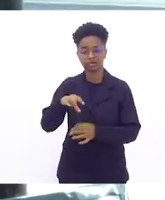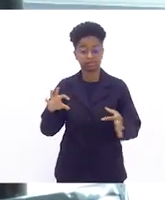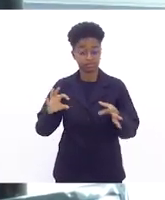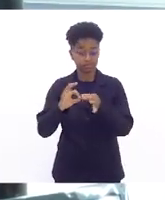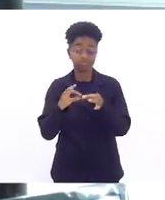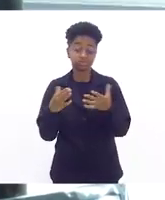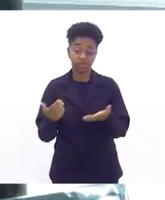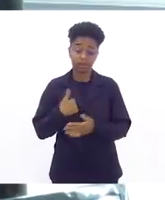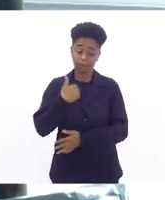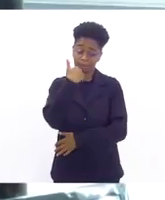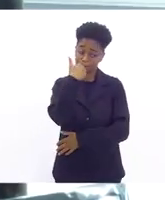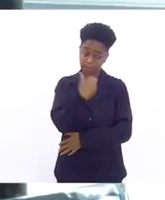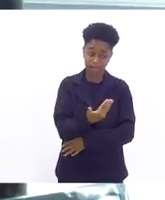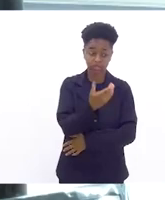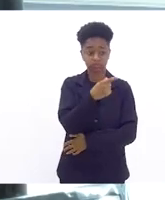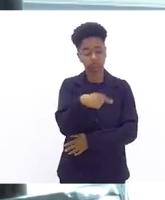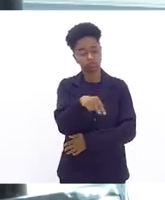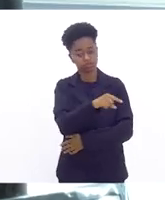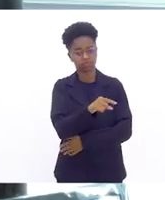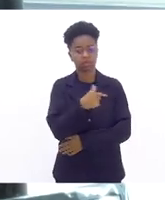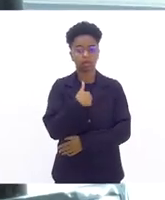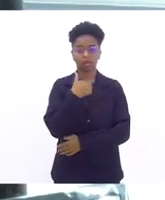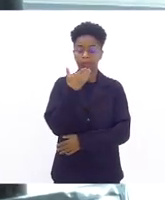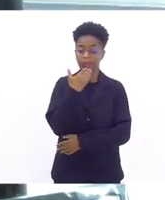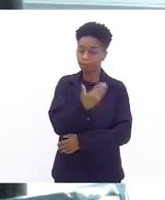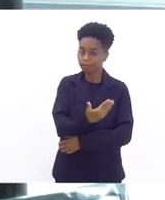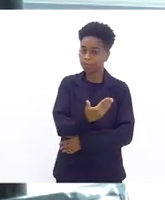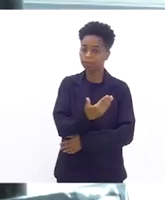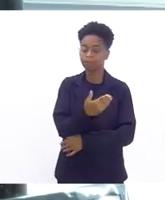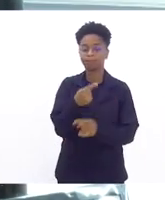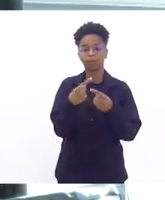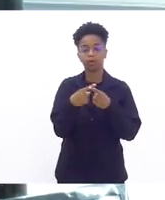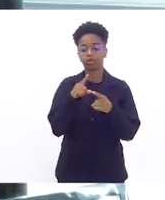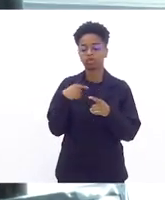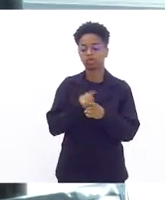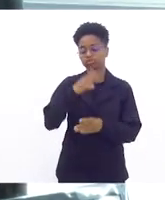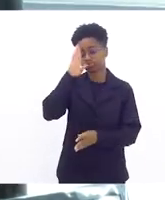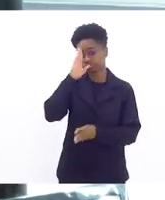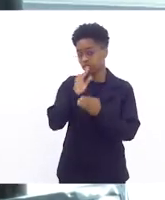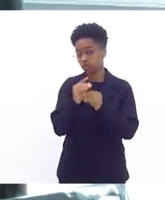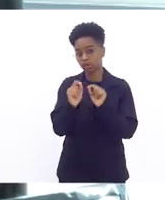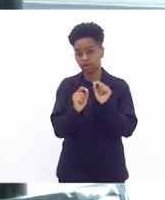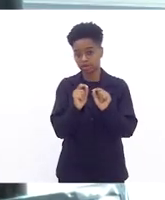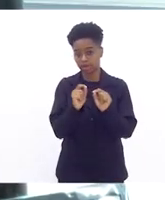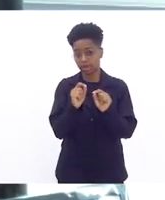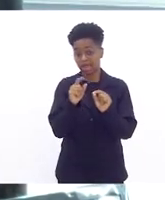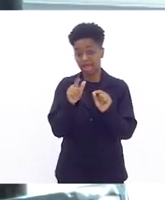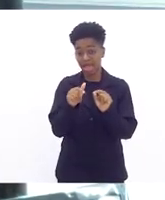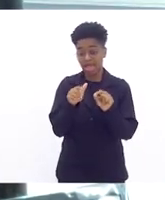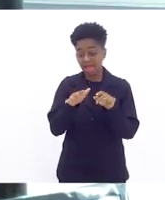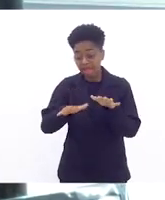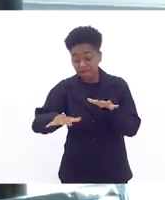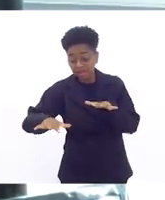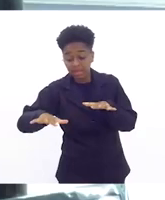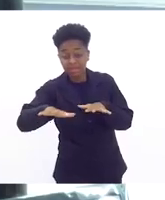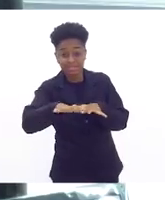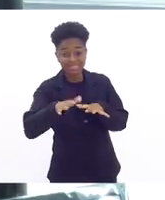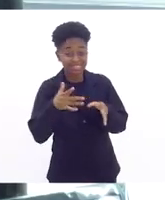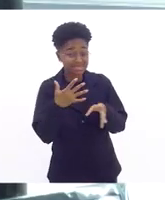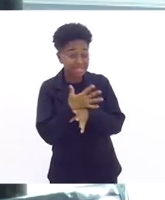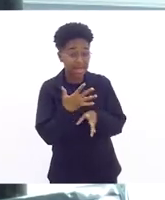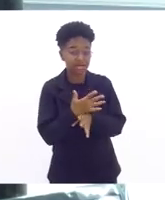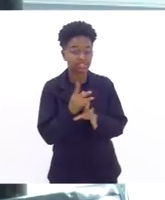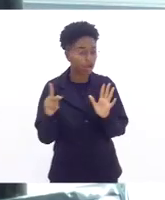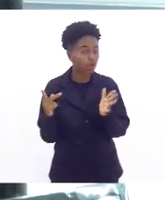uma Súplica né um pedido porque nós entendemos que é na ponta são nos municípios que